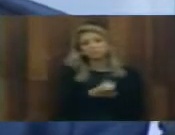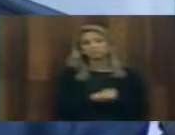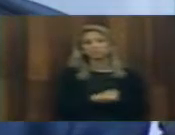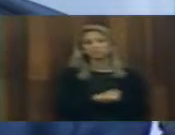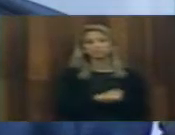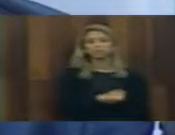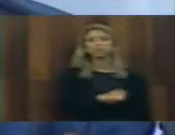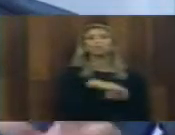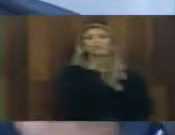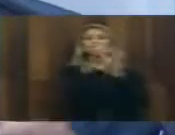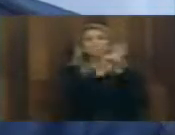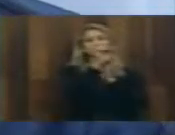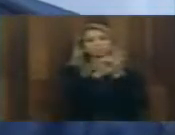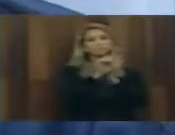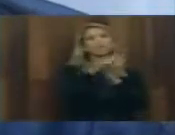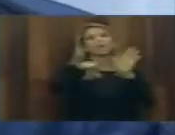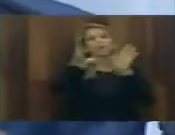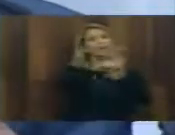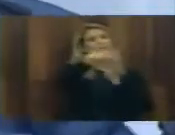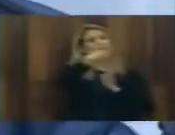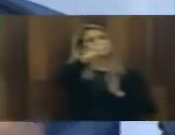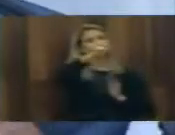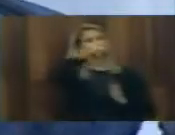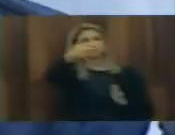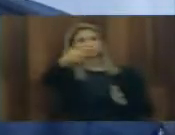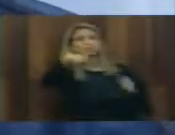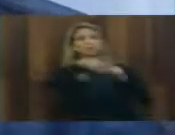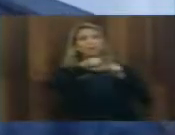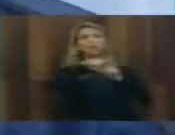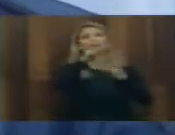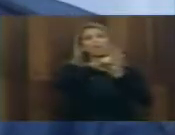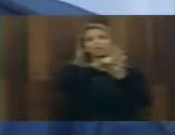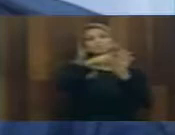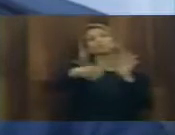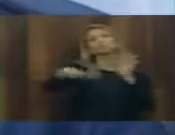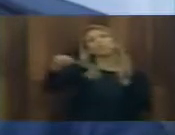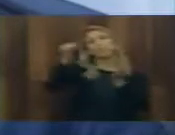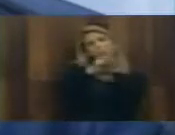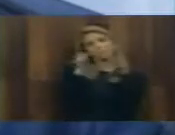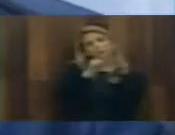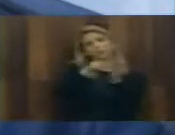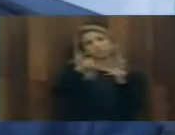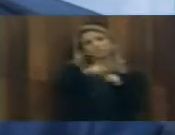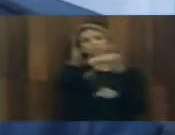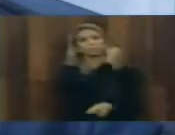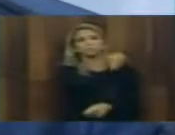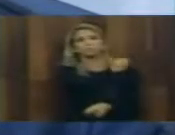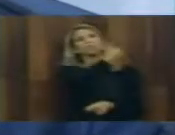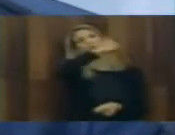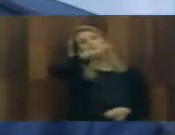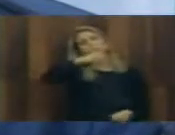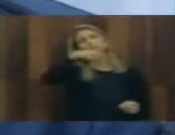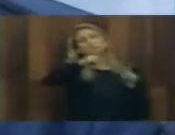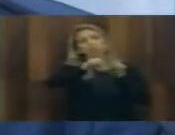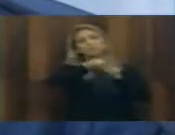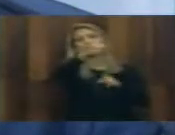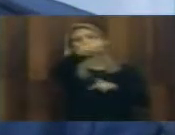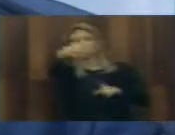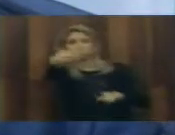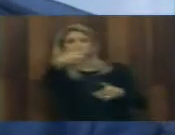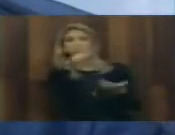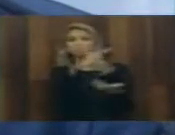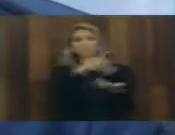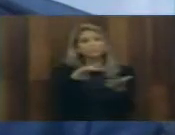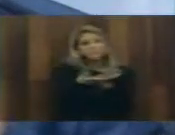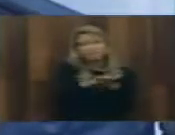o Estatuto do Servidor, a Lei 381, e as leis complementares 11 e 12, e também não há nada referente ao provimento de